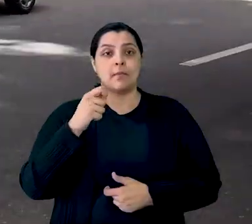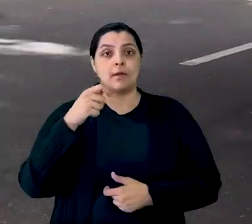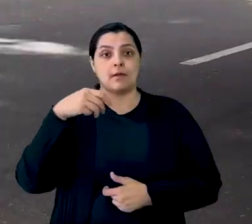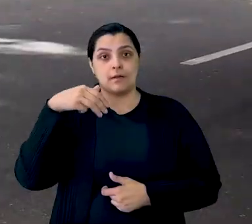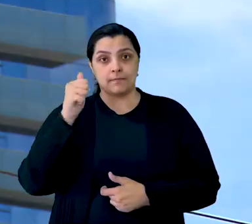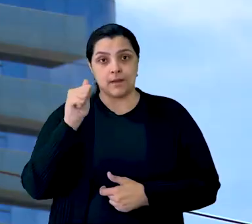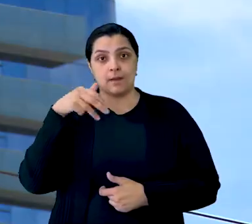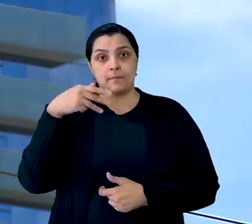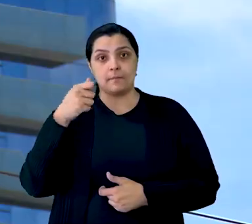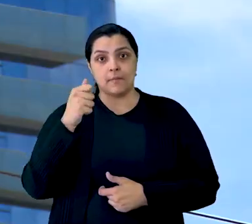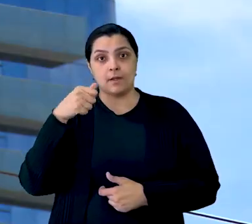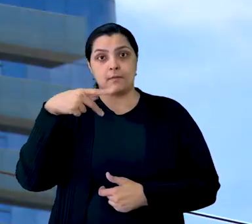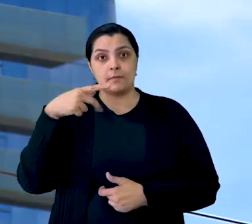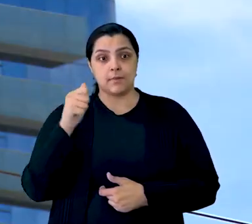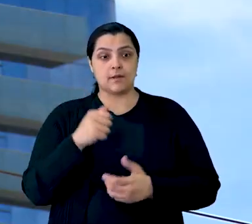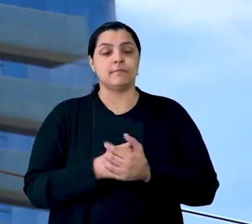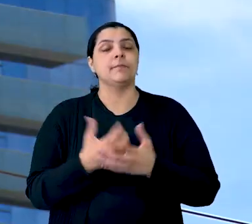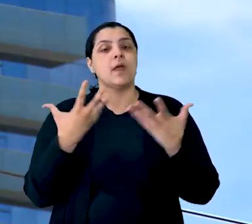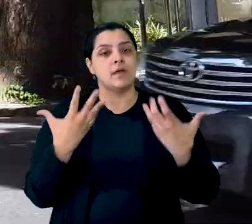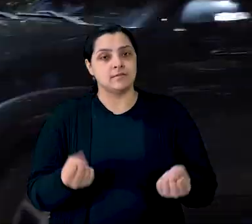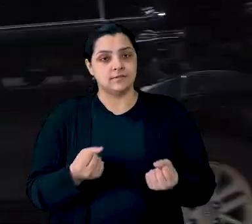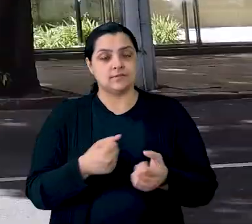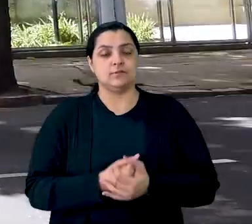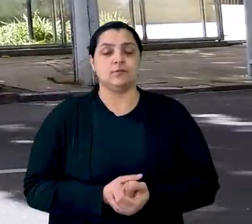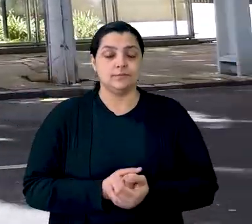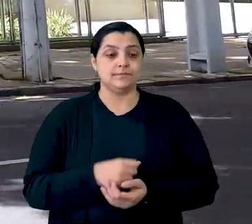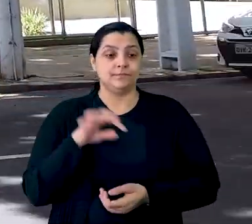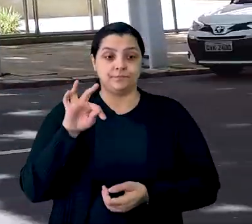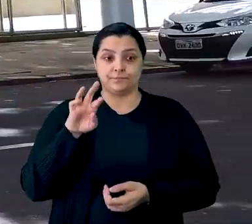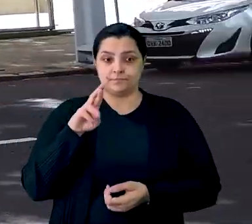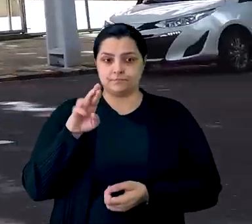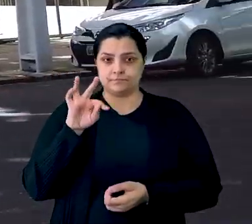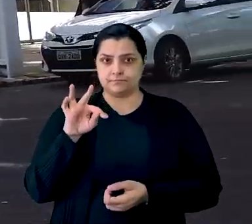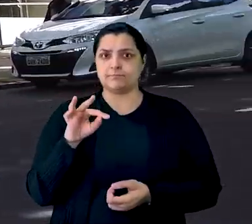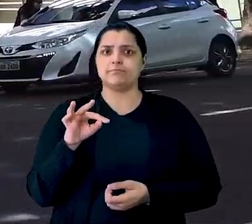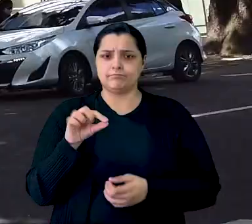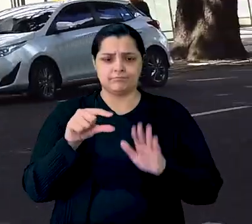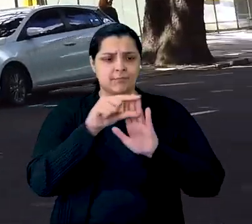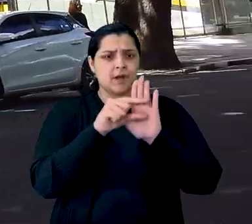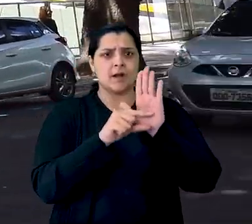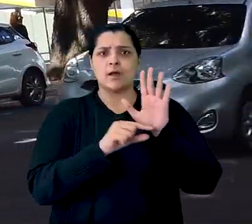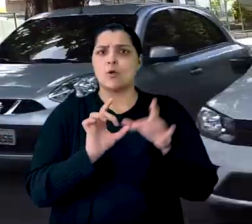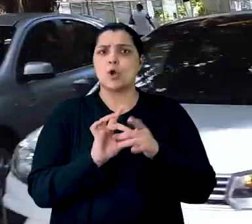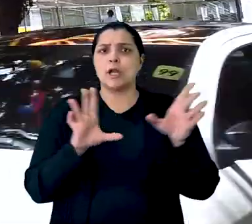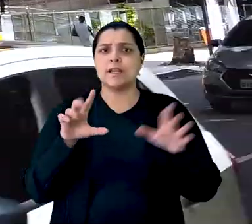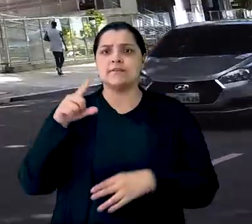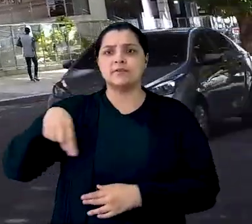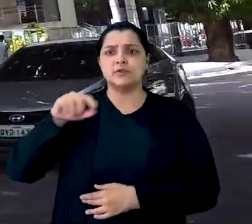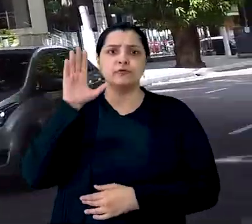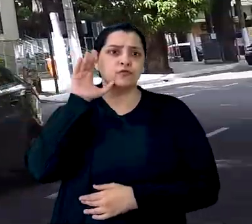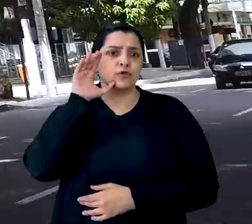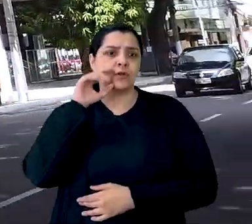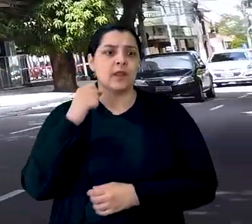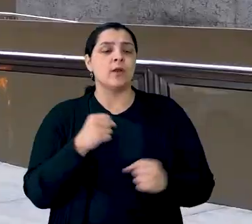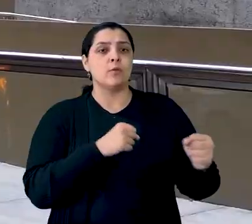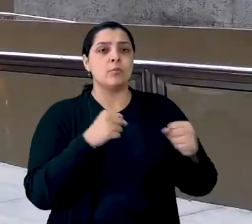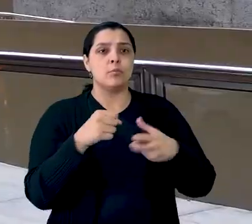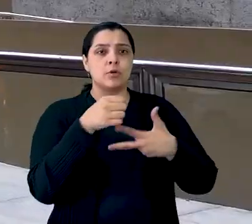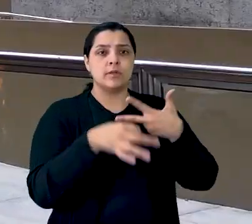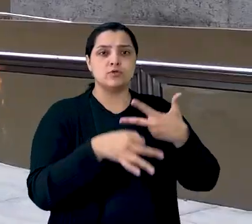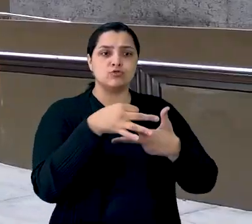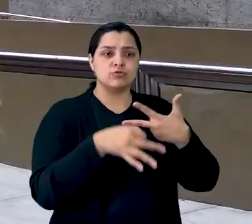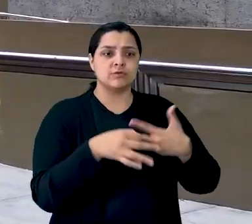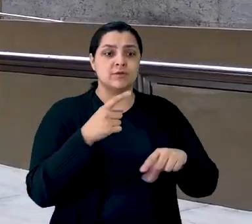e o Amapá, acolheu o pedido do MPT. Conforme o regional, a cláusula prejudica o livre acesso dos empregados ao